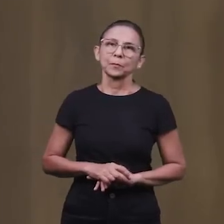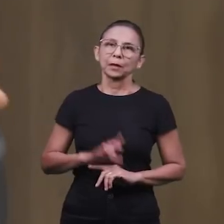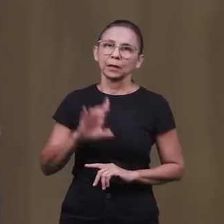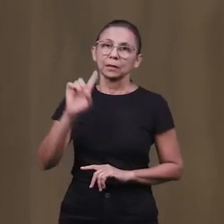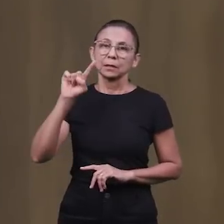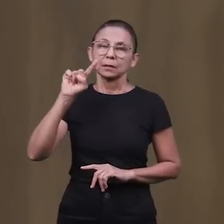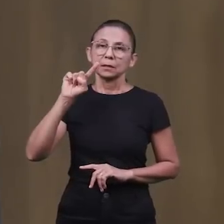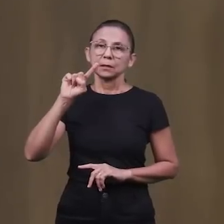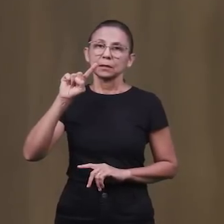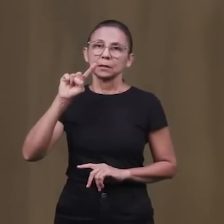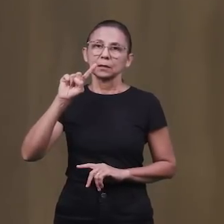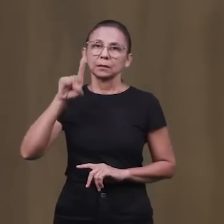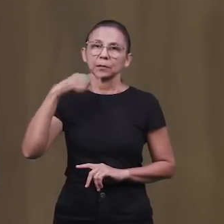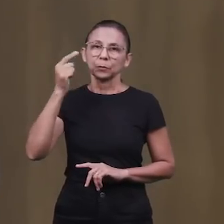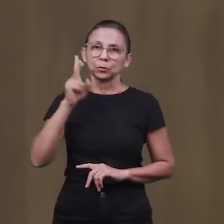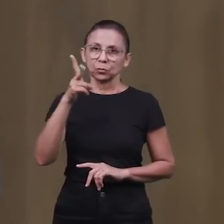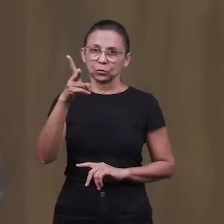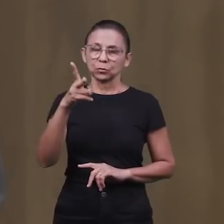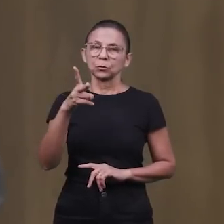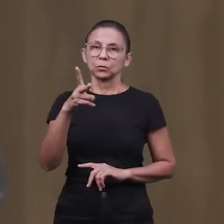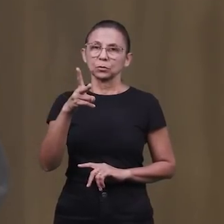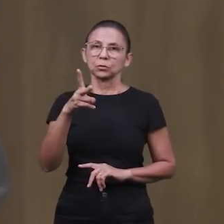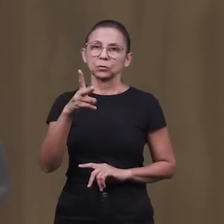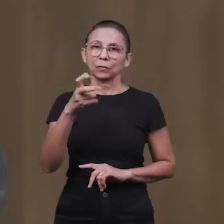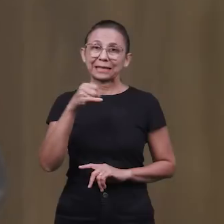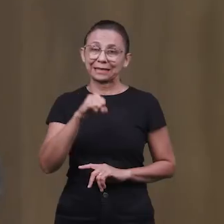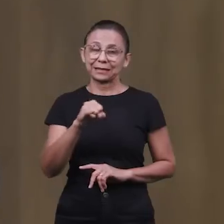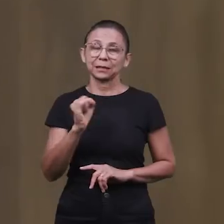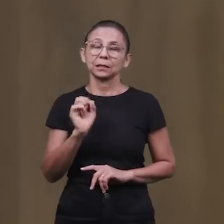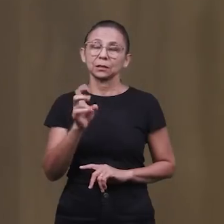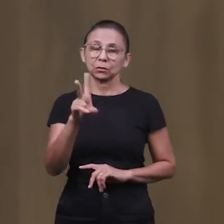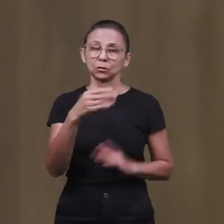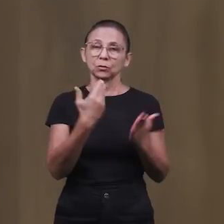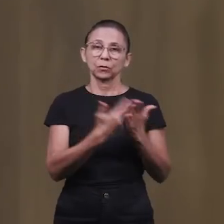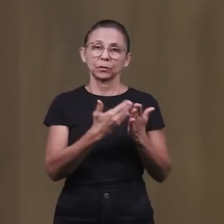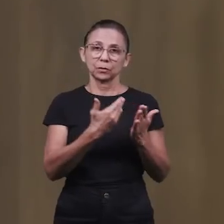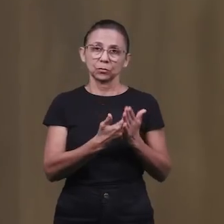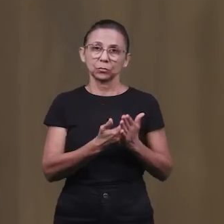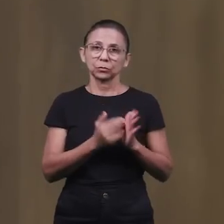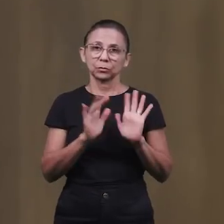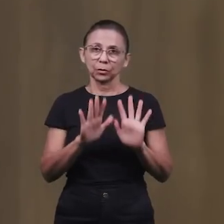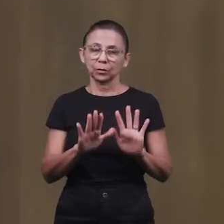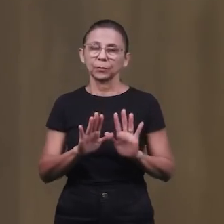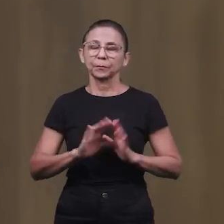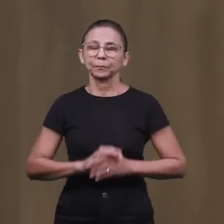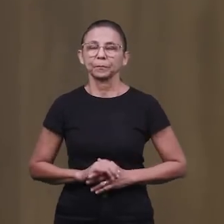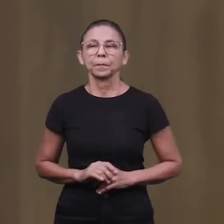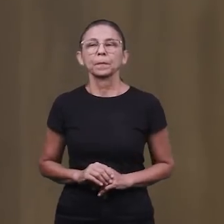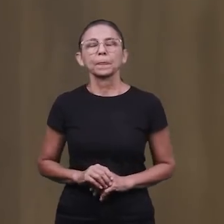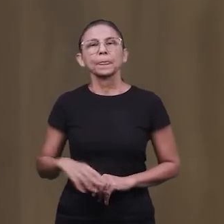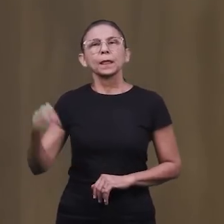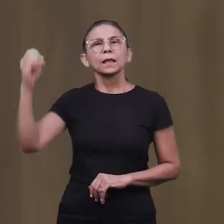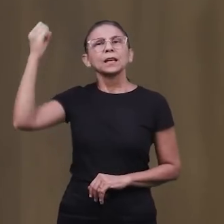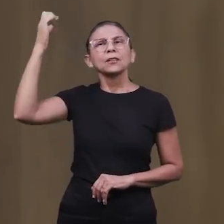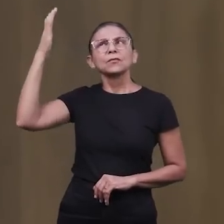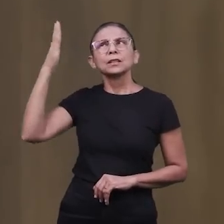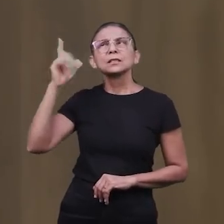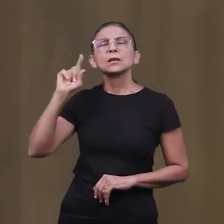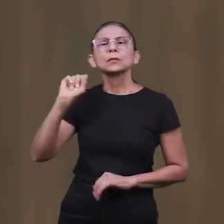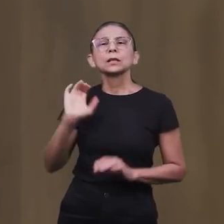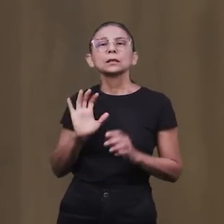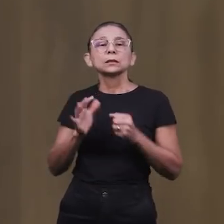aqui até mais adiante. As revelações, elas vêm do conhecido na direção do